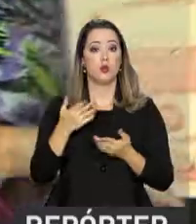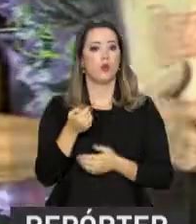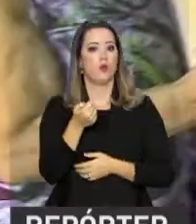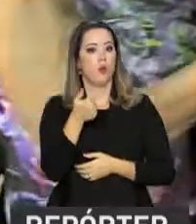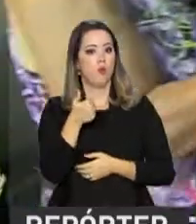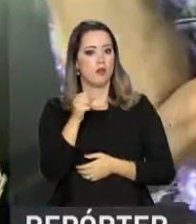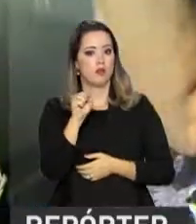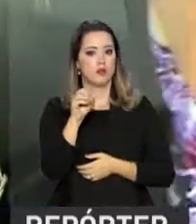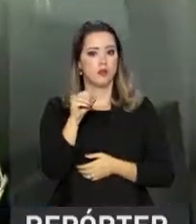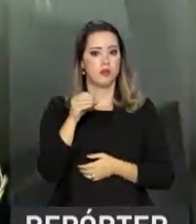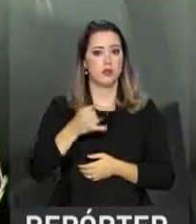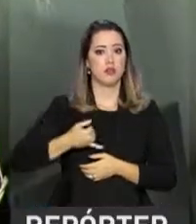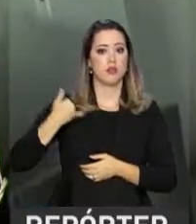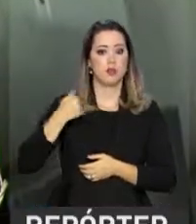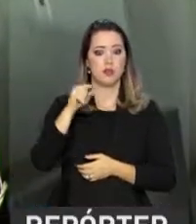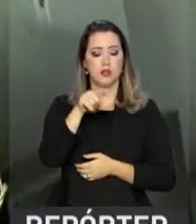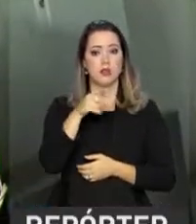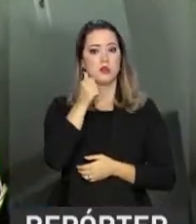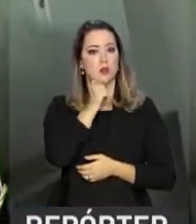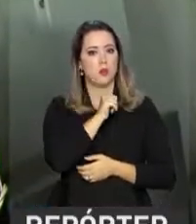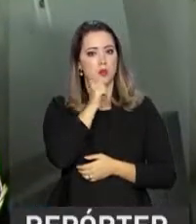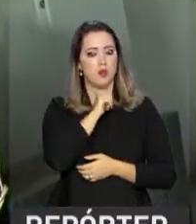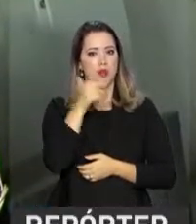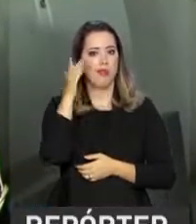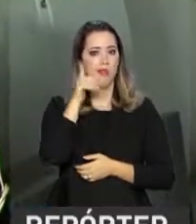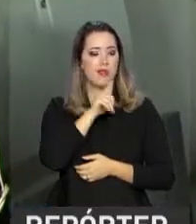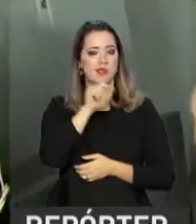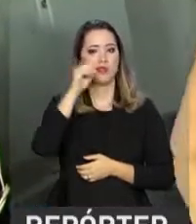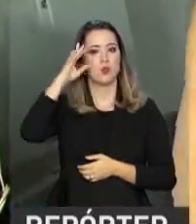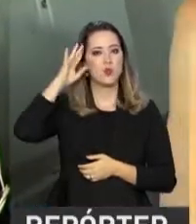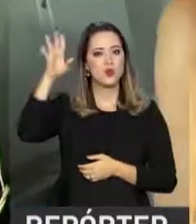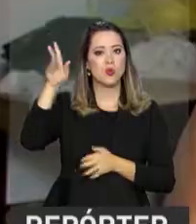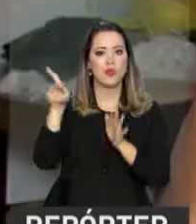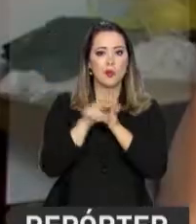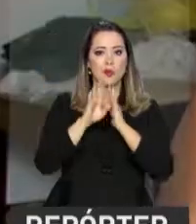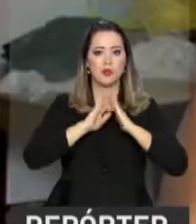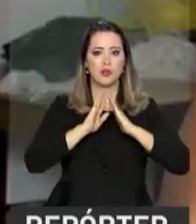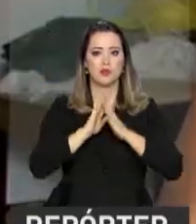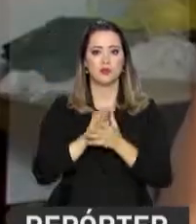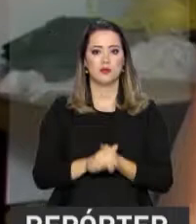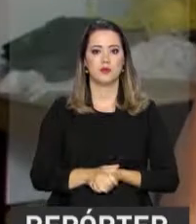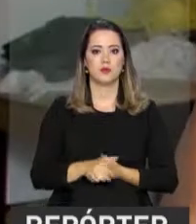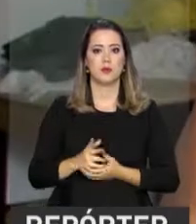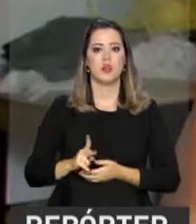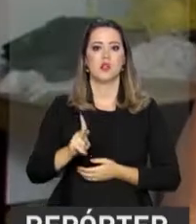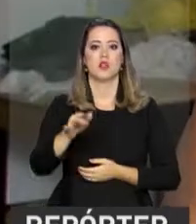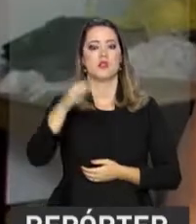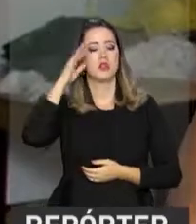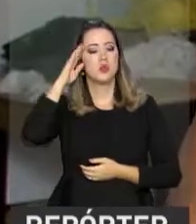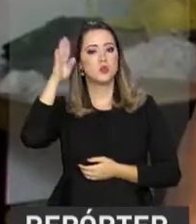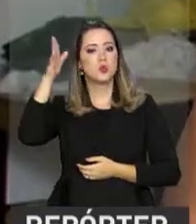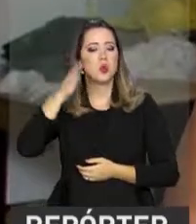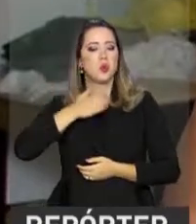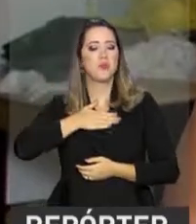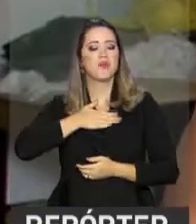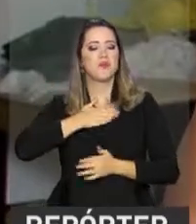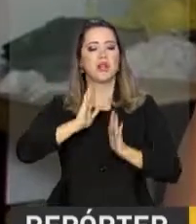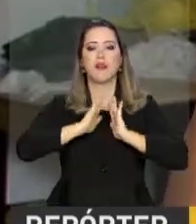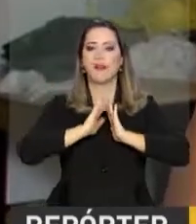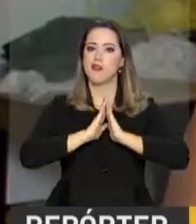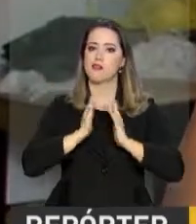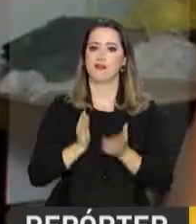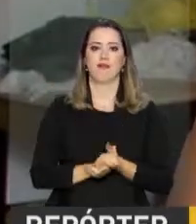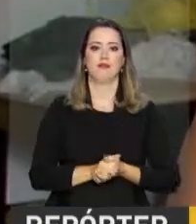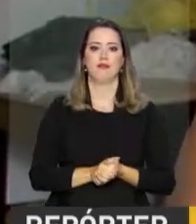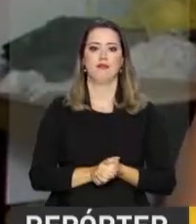completar 80 anos, a aposentada realiza o sonho da casa própria. Sempre sonhava minha casa, hein? Eu quero ter minha